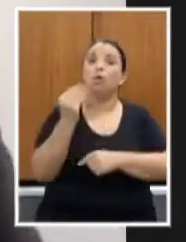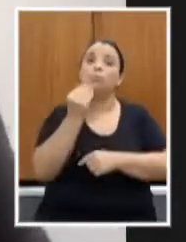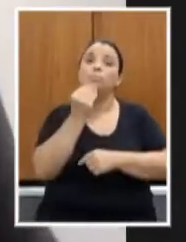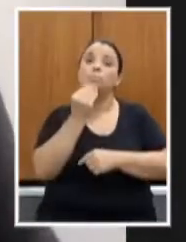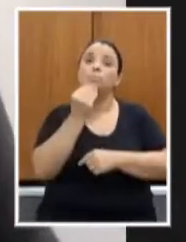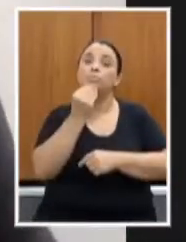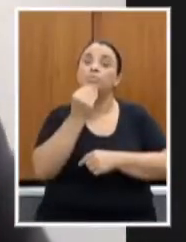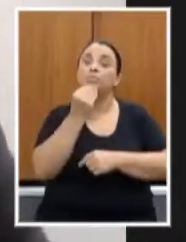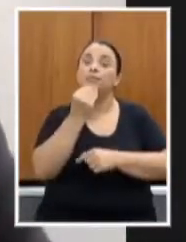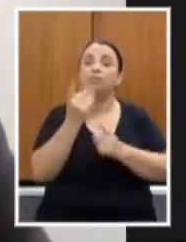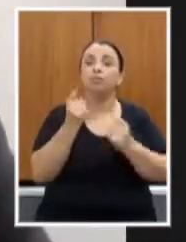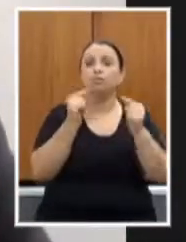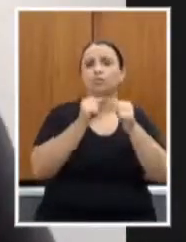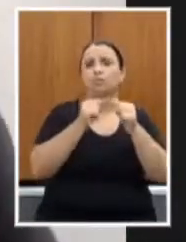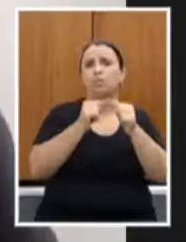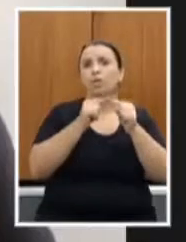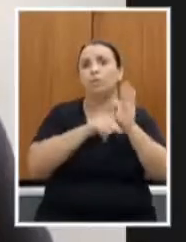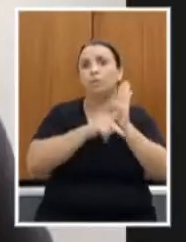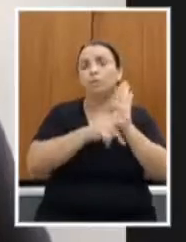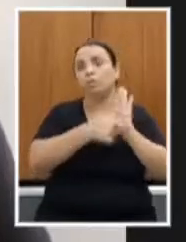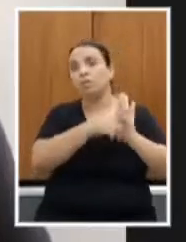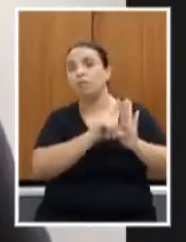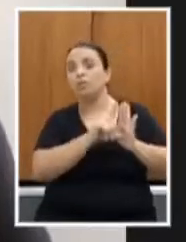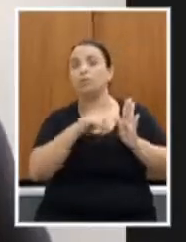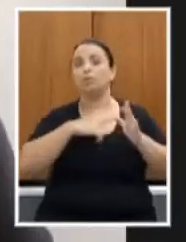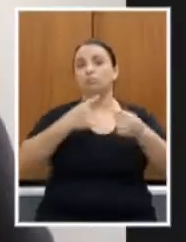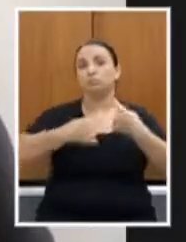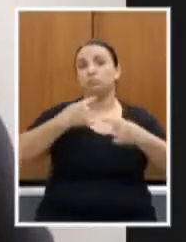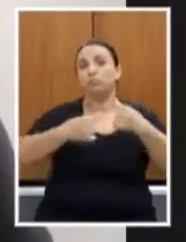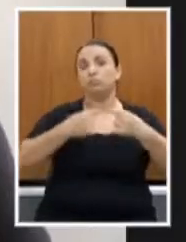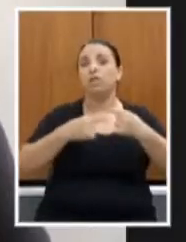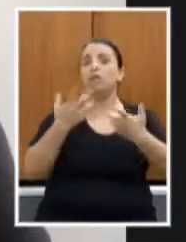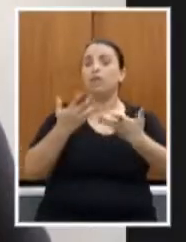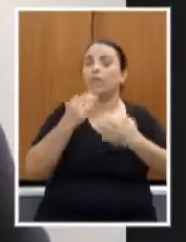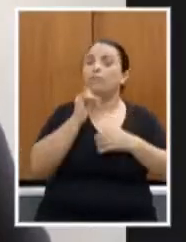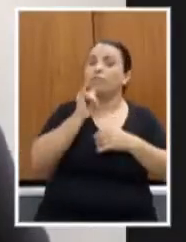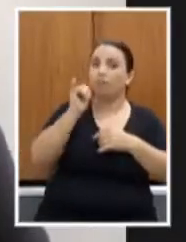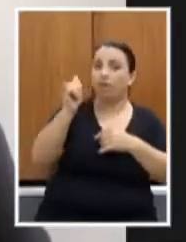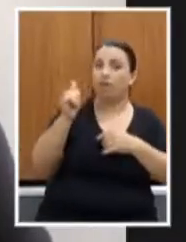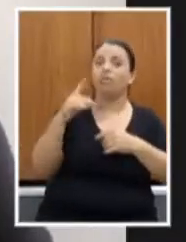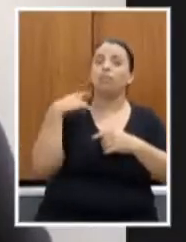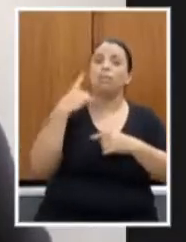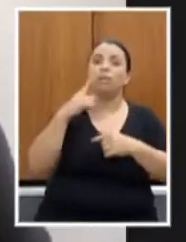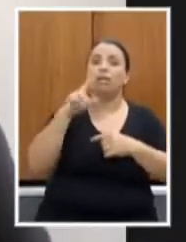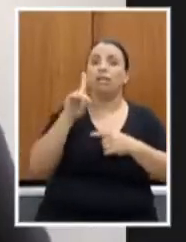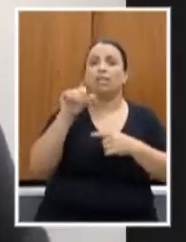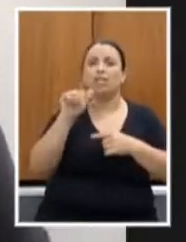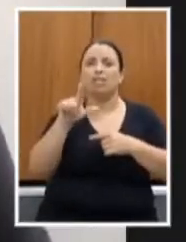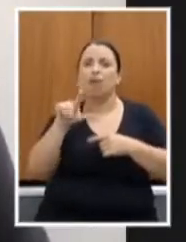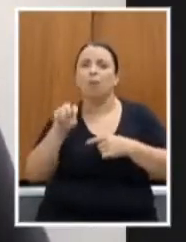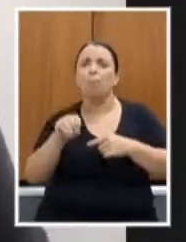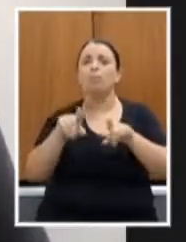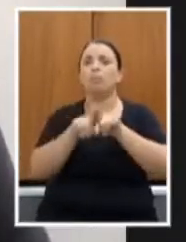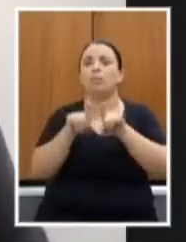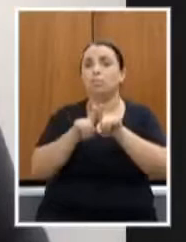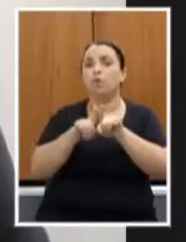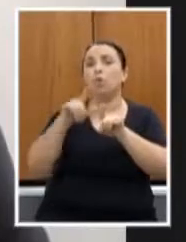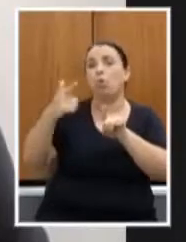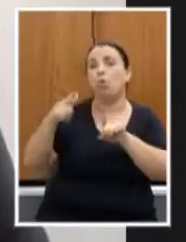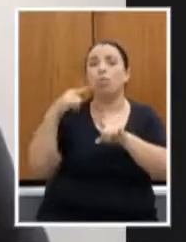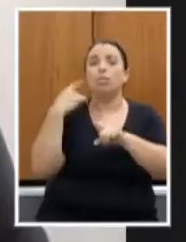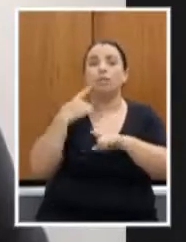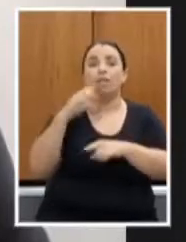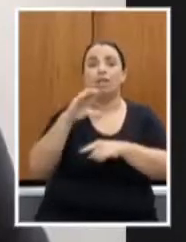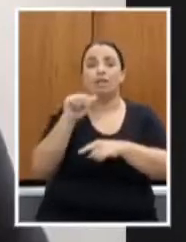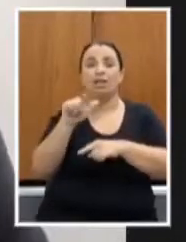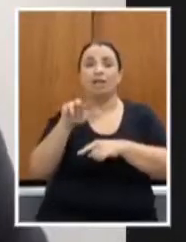anterior, de discutirmos. Então, queria me dirigir ao deputado Dalmo, deputado Antônio Carlos Varantes, a nossa assessoria coletiva, não precisamos